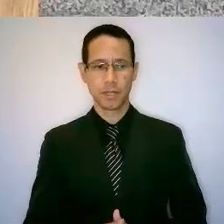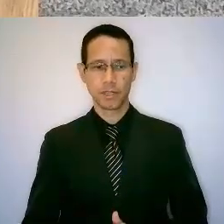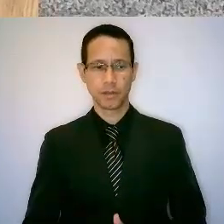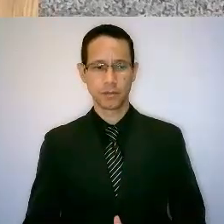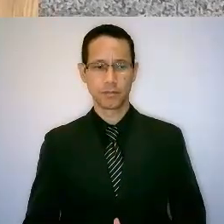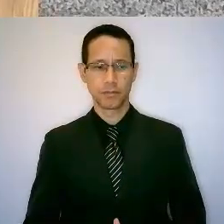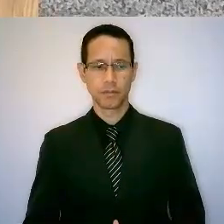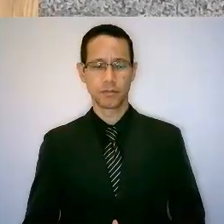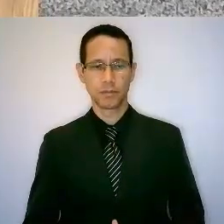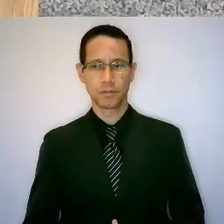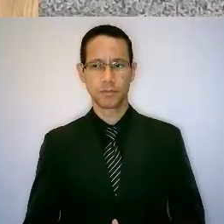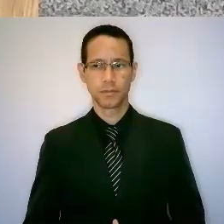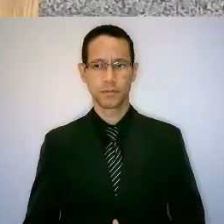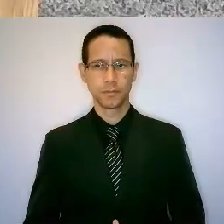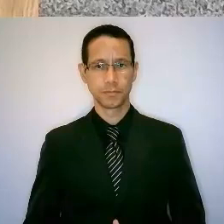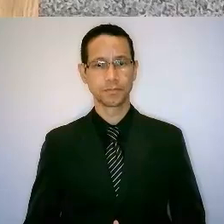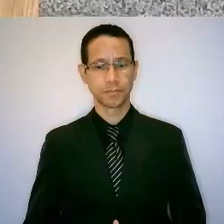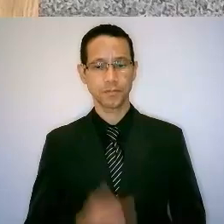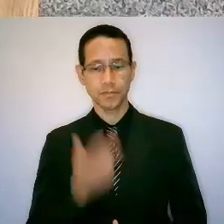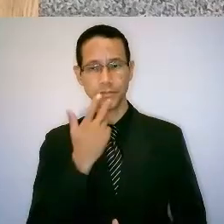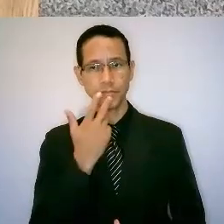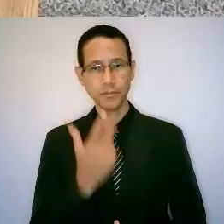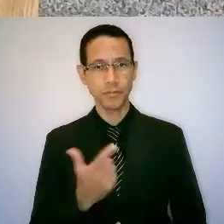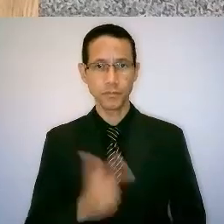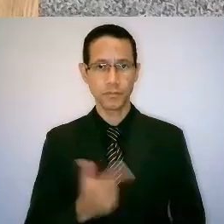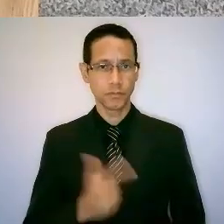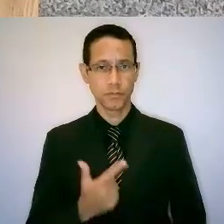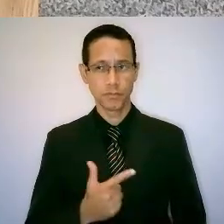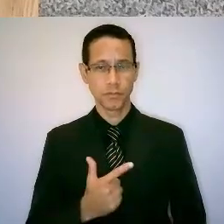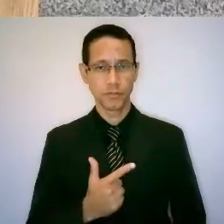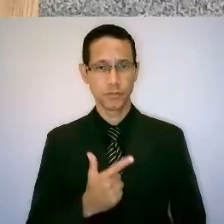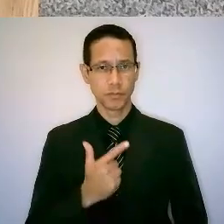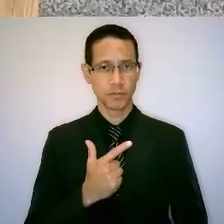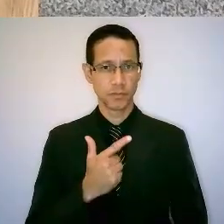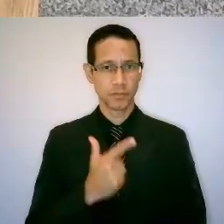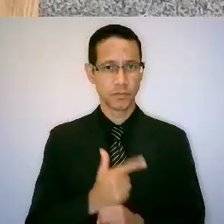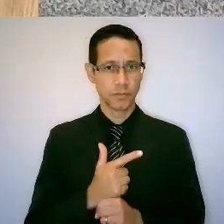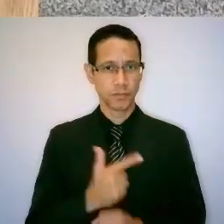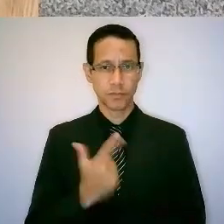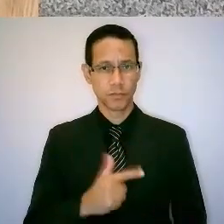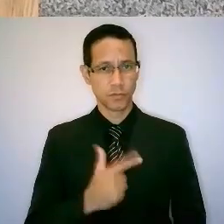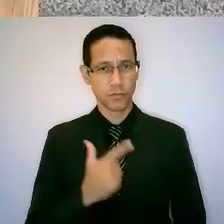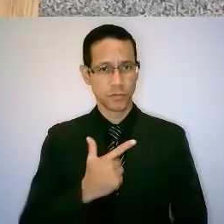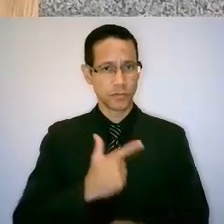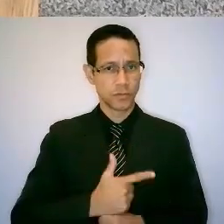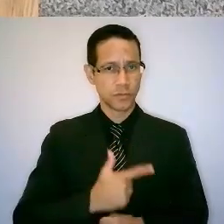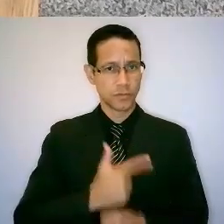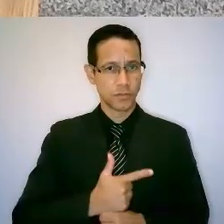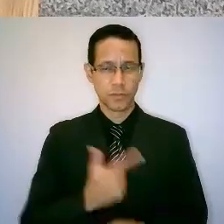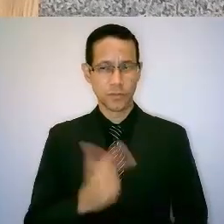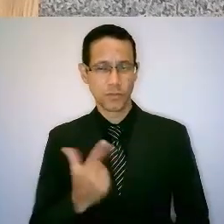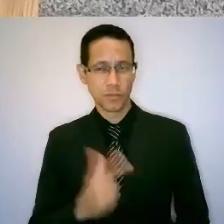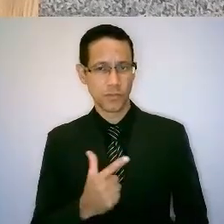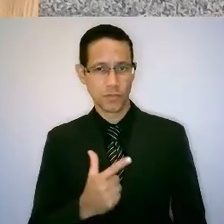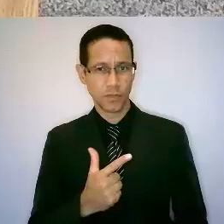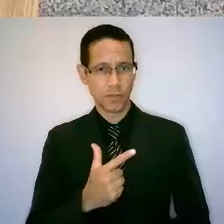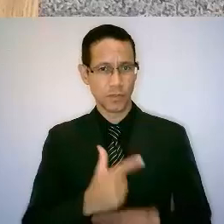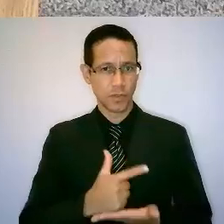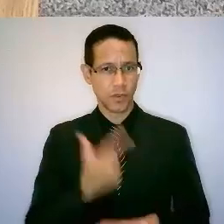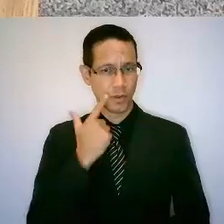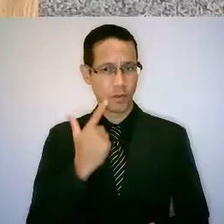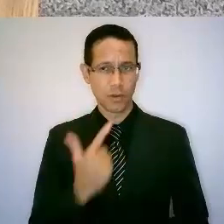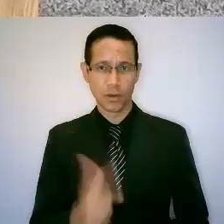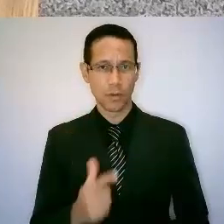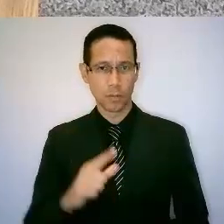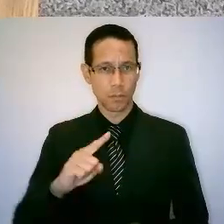acionado mas não tinha mais munição são as palavras dela em certo momento ela fala isso é o único momento que ela fala que o gatilho foi acionado